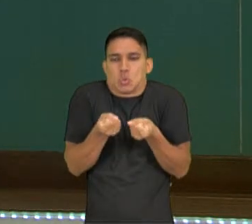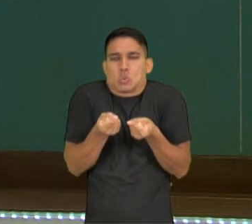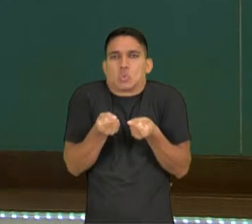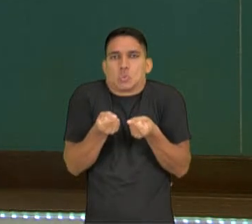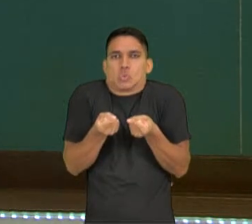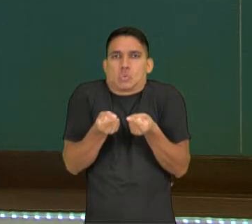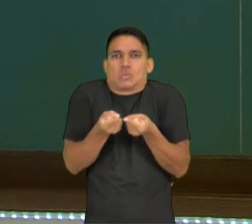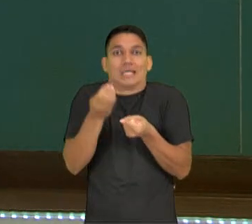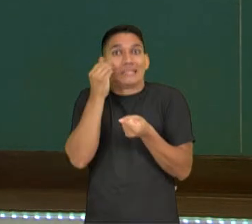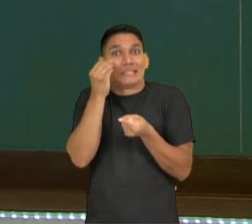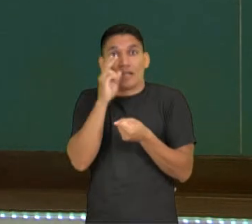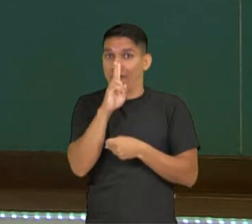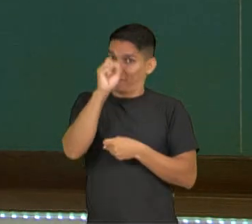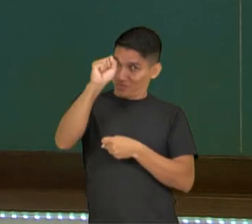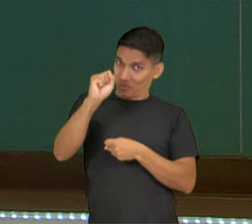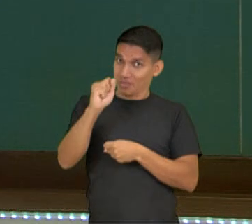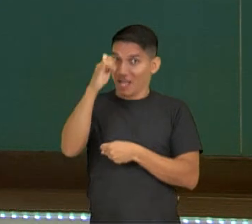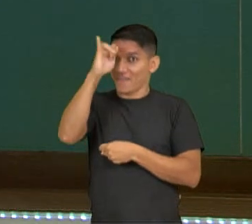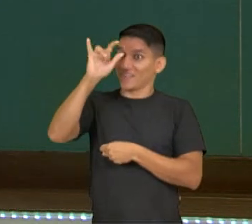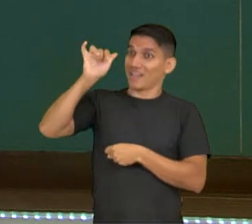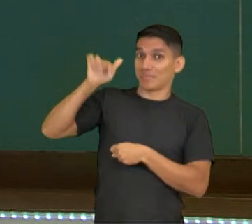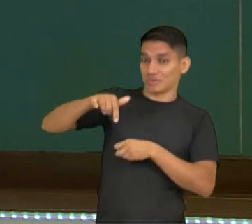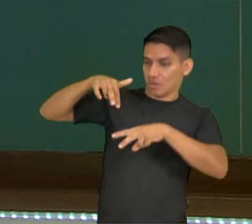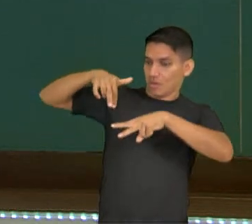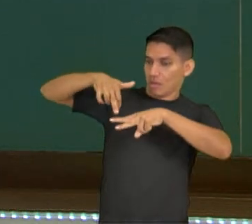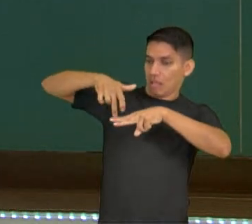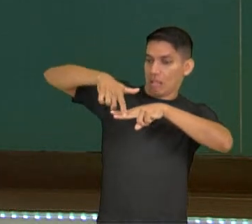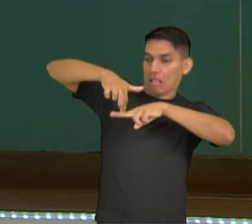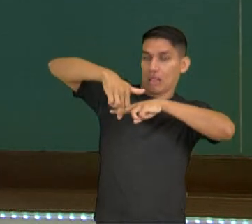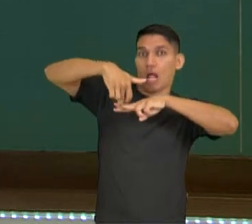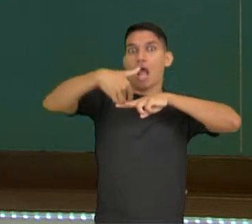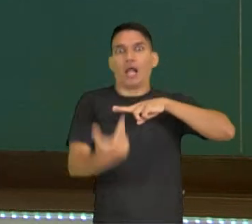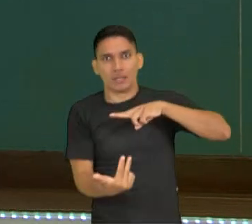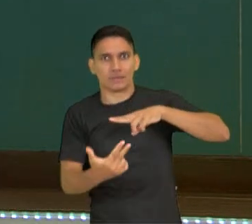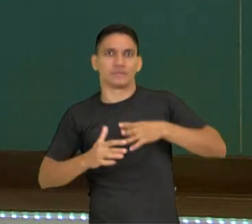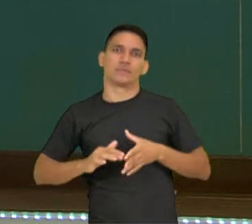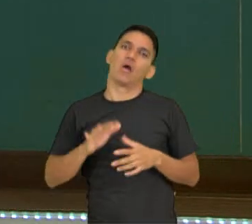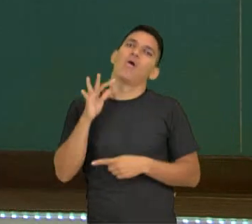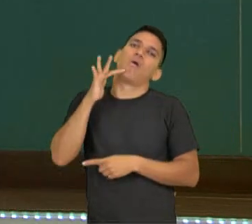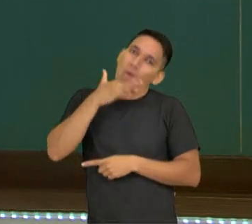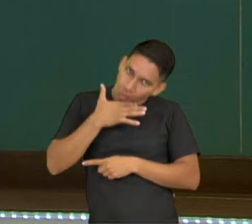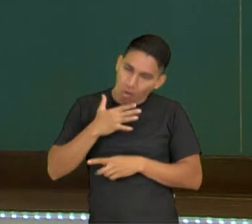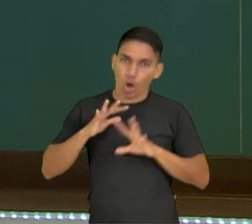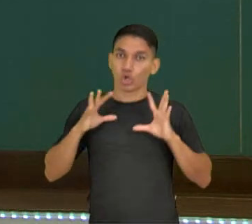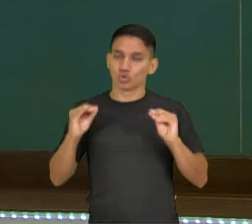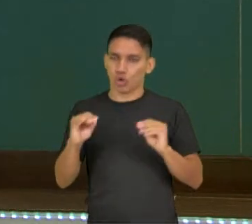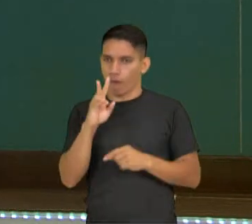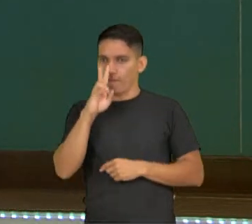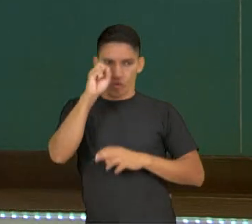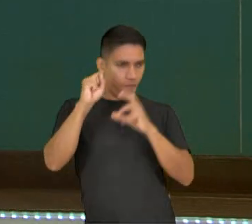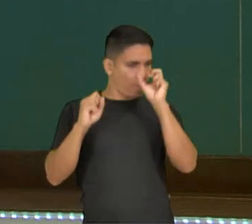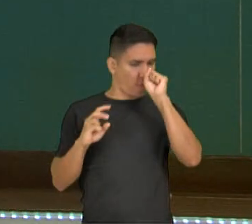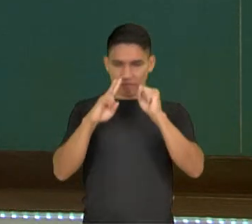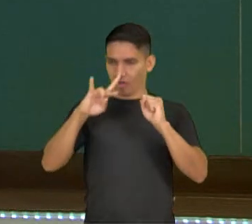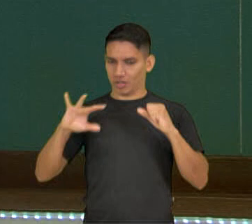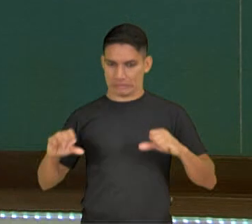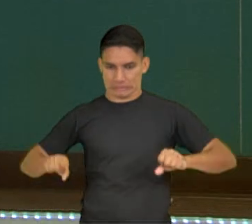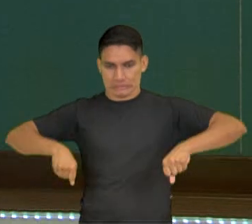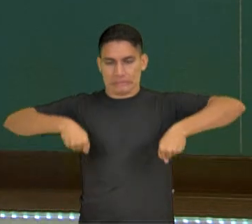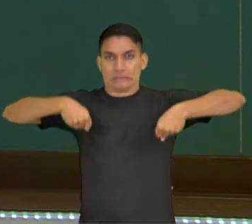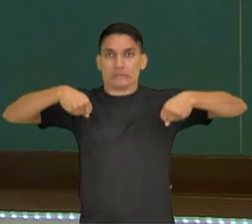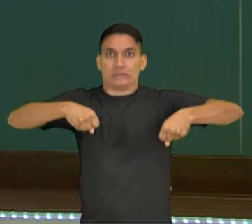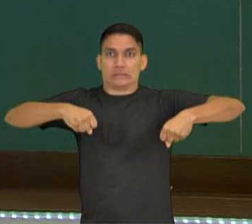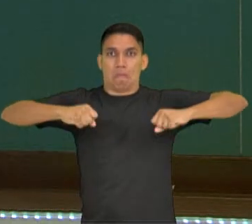essa corda para que ele não caia, né? É claro que a junção de todas as forças ali, né, faz com que